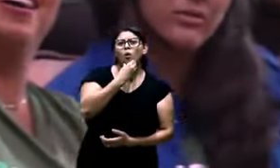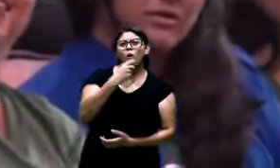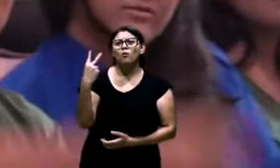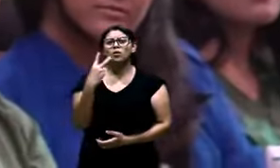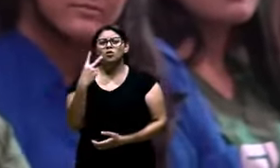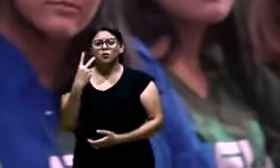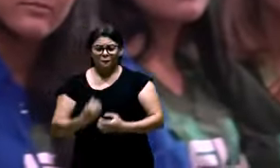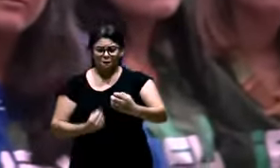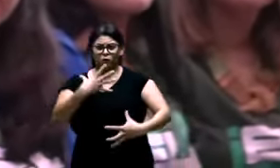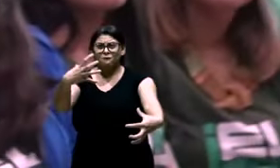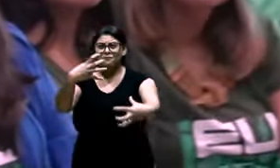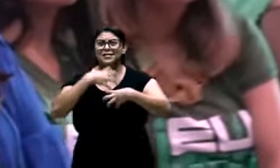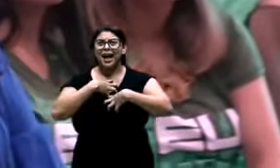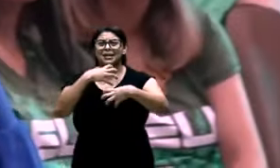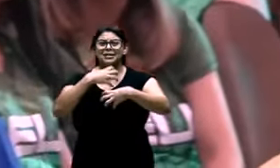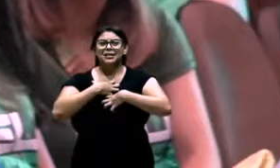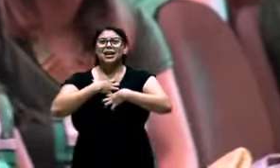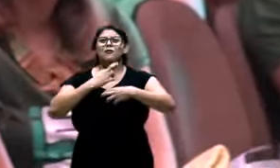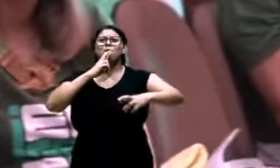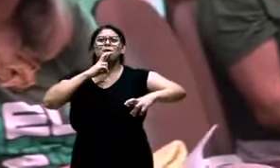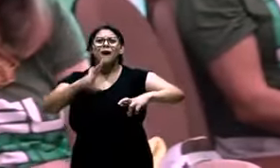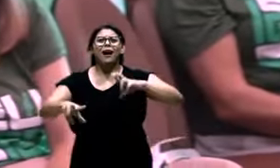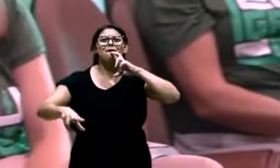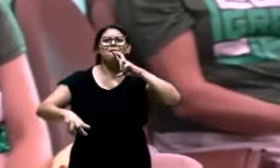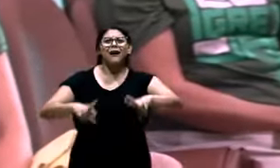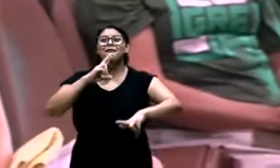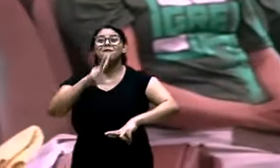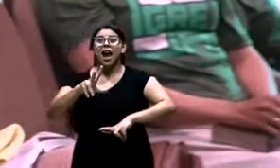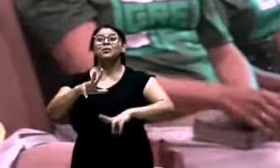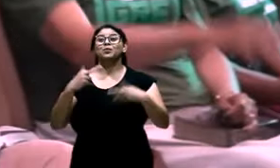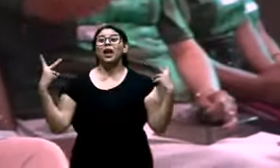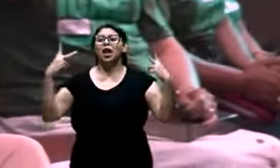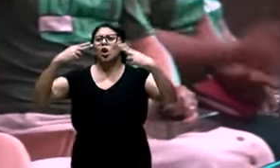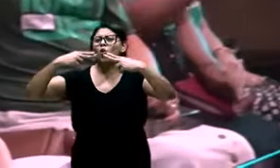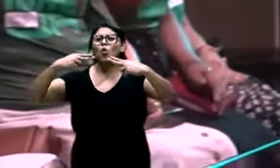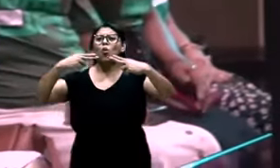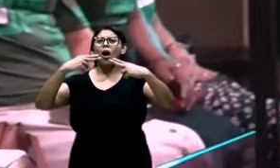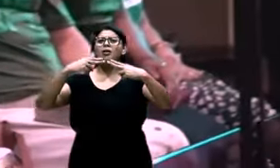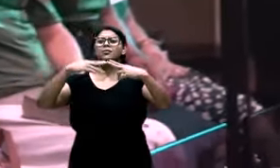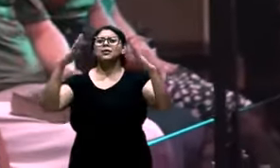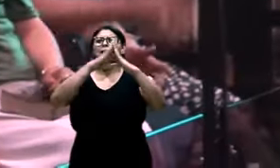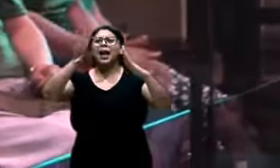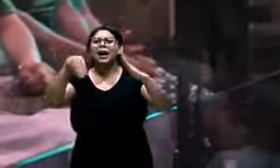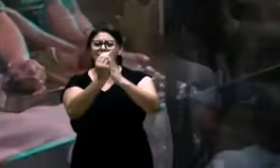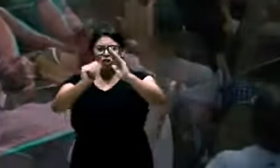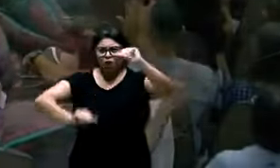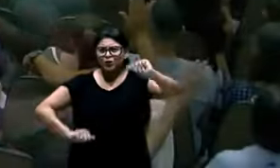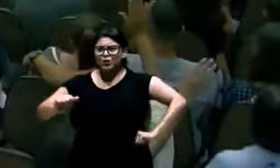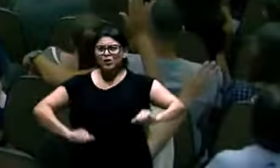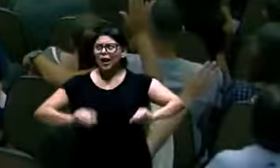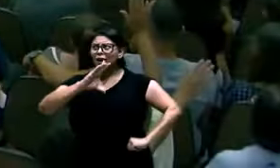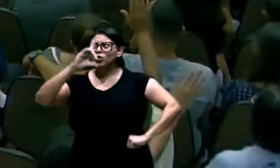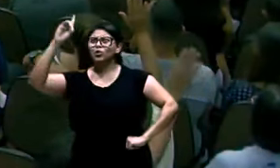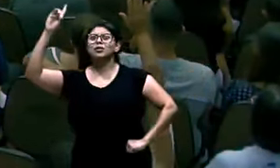número 2: línguas repartidas como que de fogo. Mateus capítulo 3: Ele